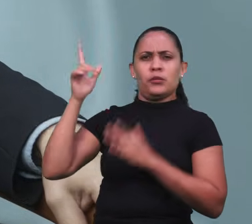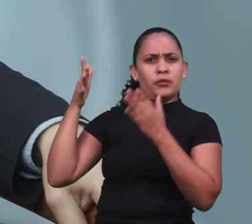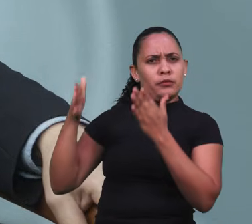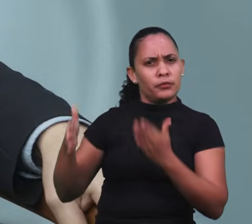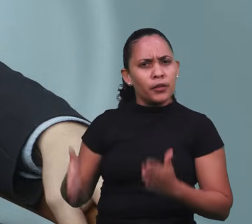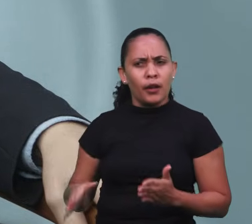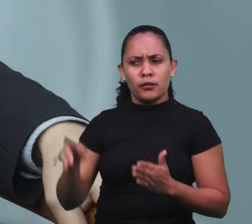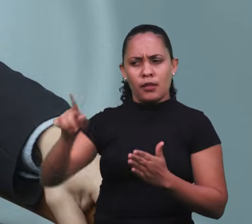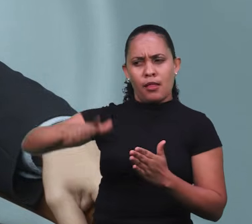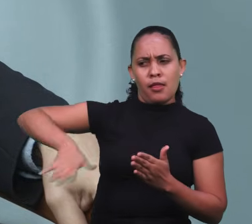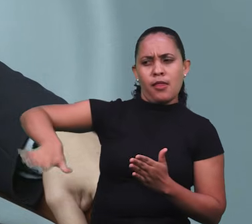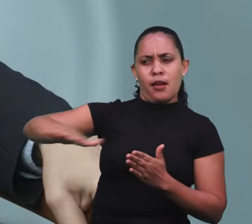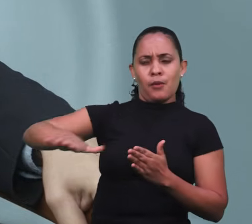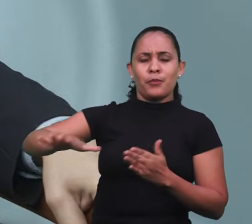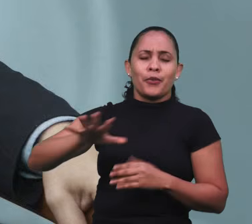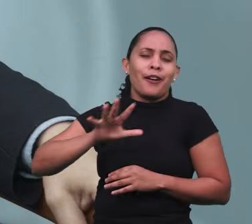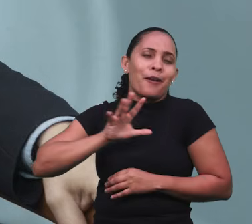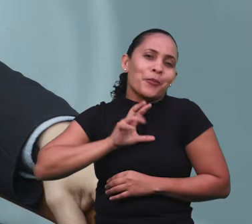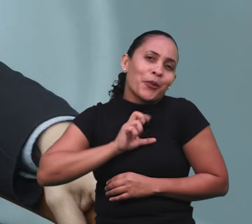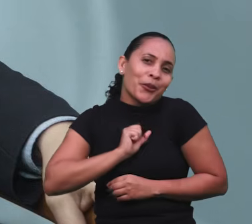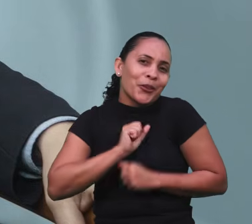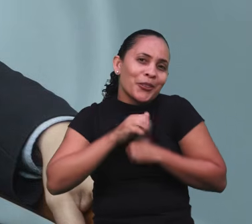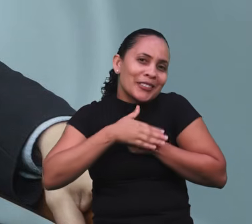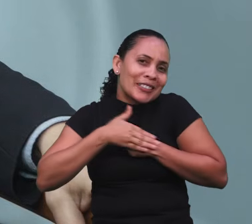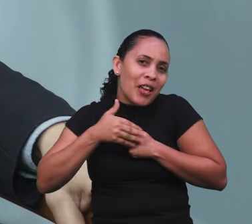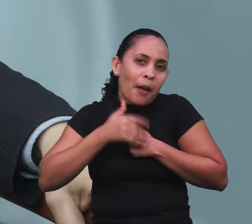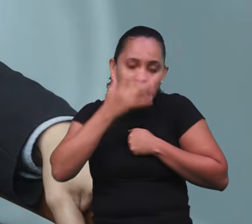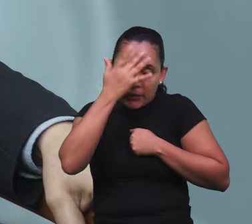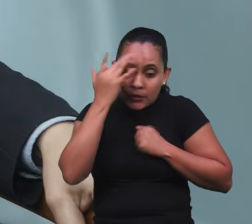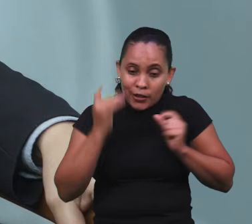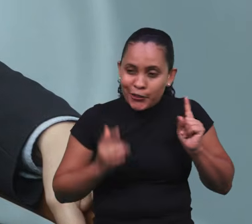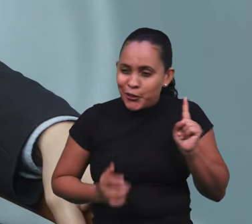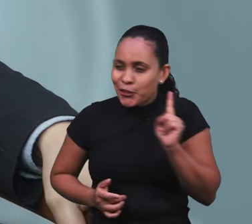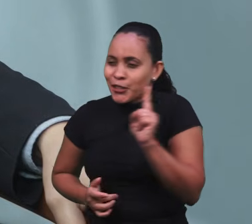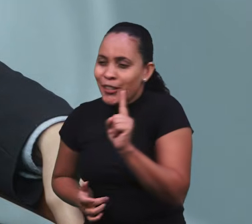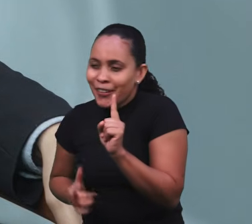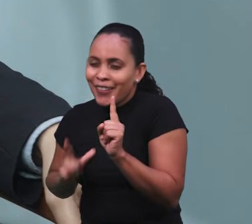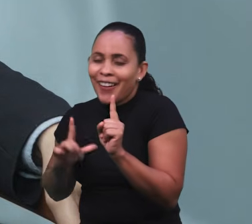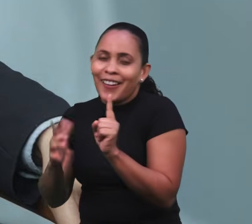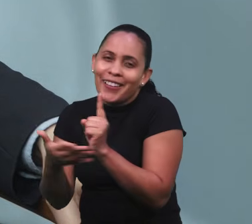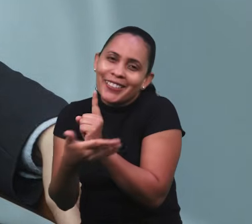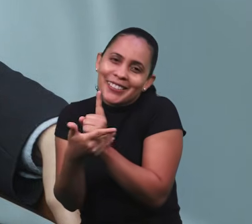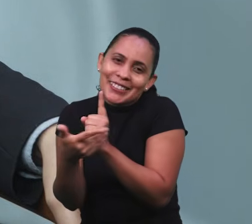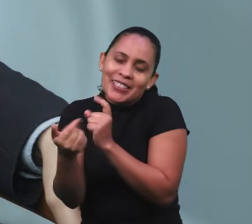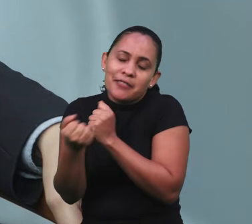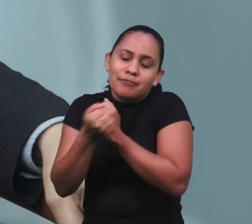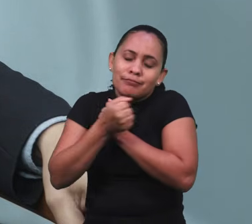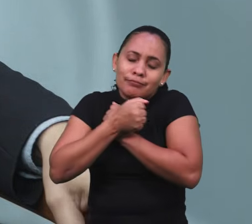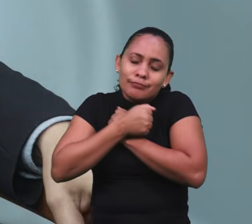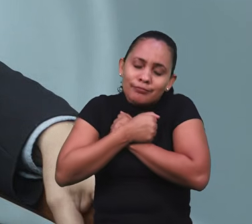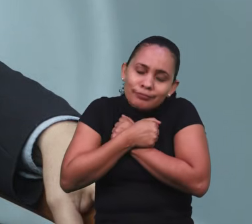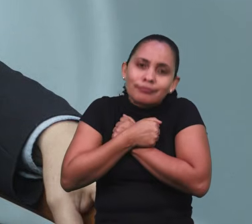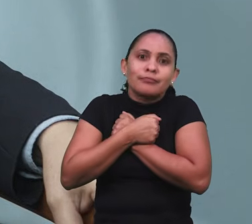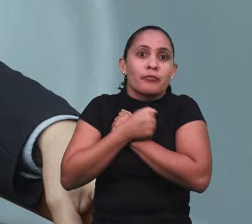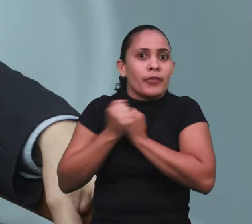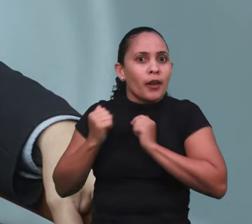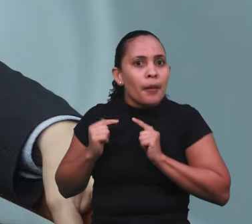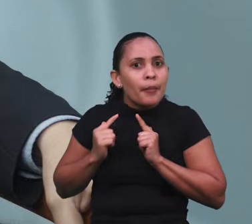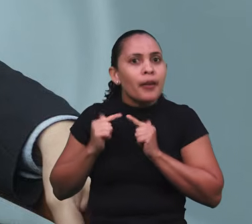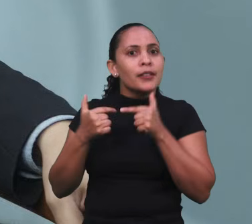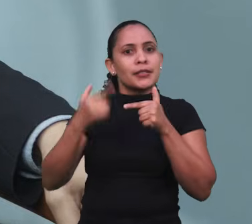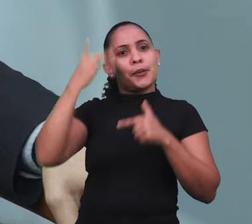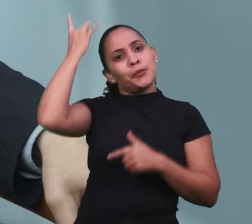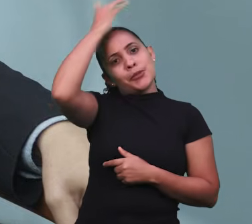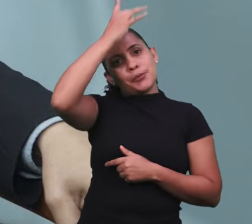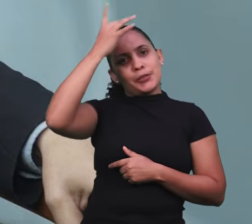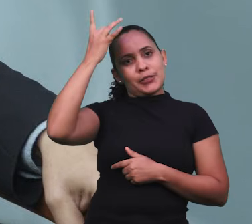Senhor, e é um povo muito amoroso. Aquele que chega sempre recebe o carinho, o abraço. Isso é uma operação do